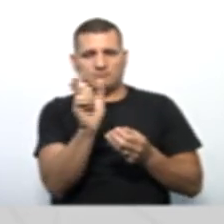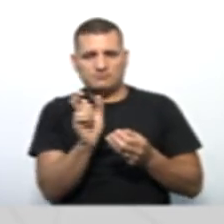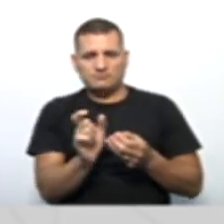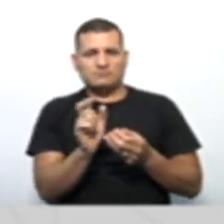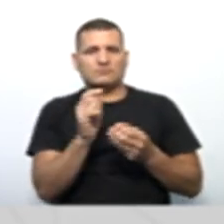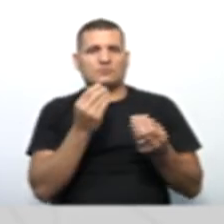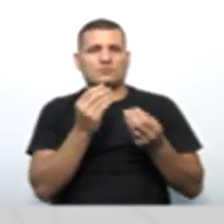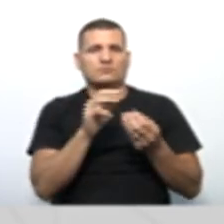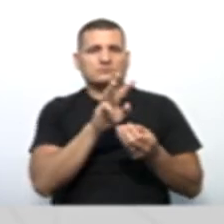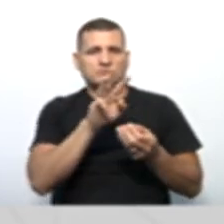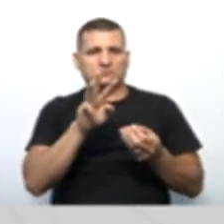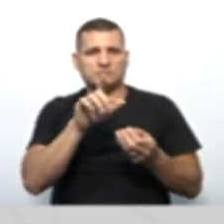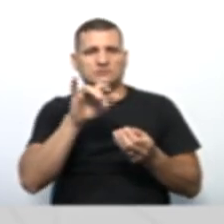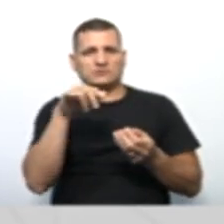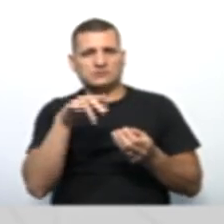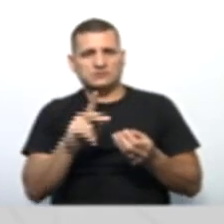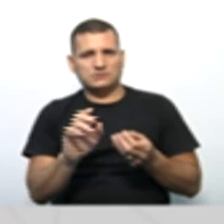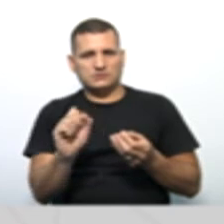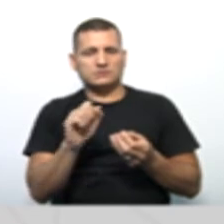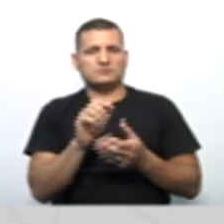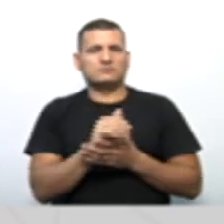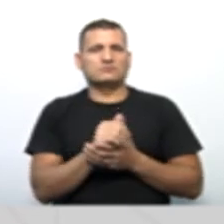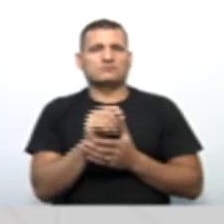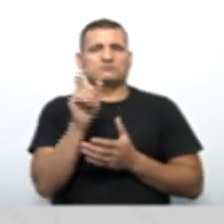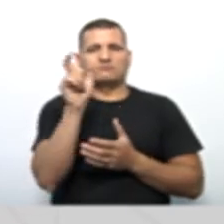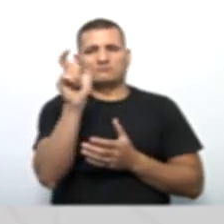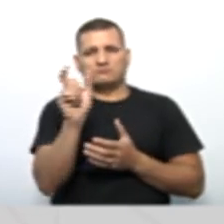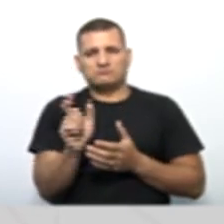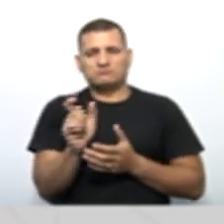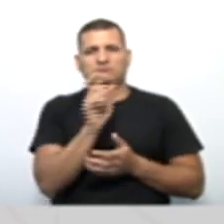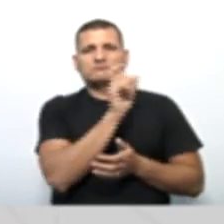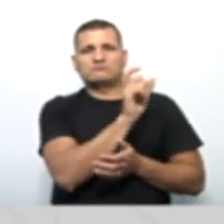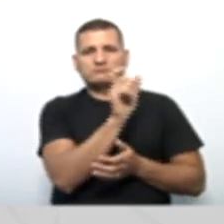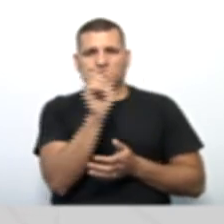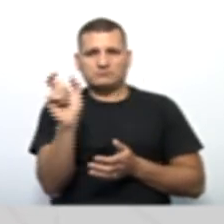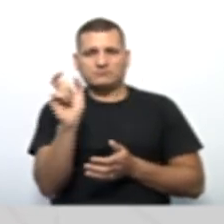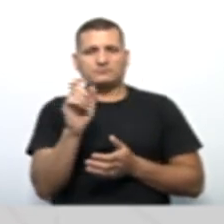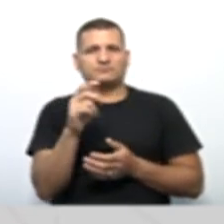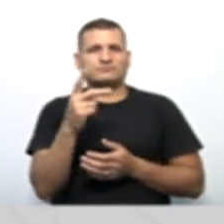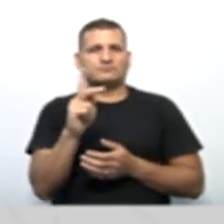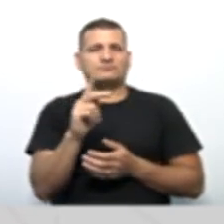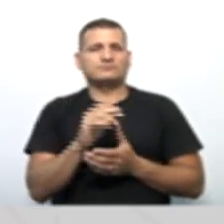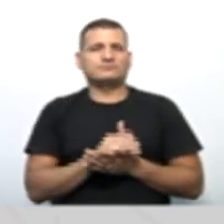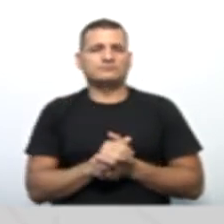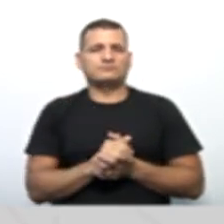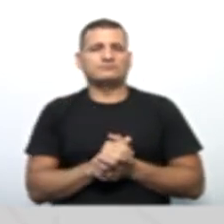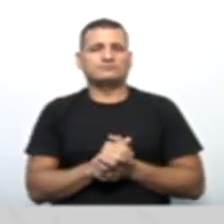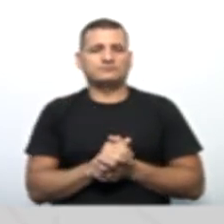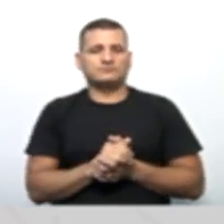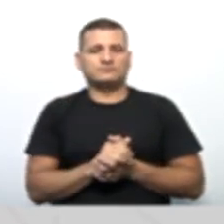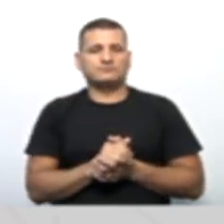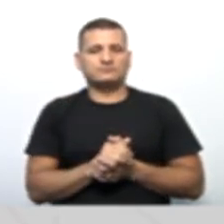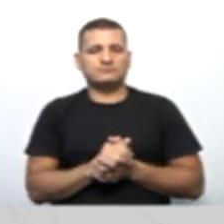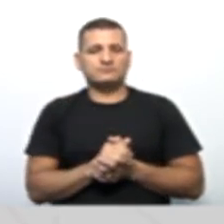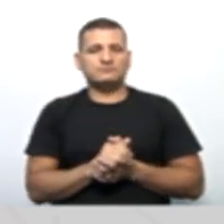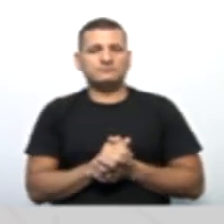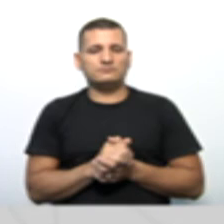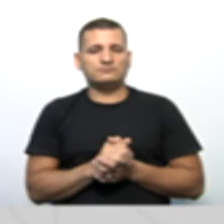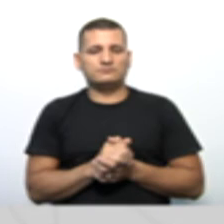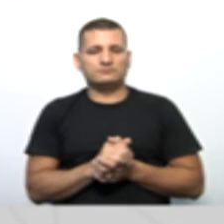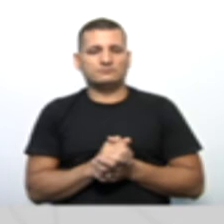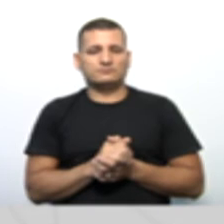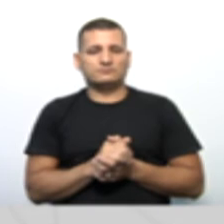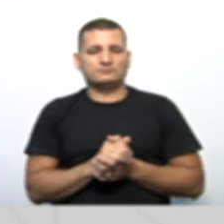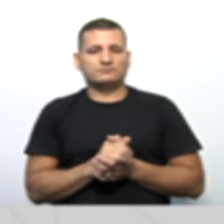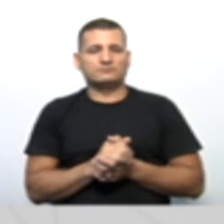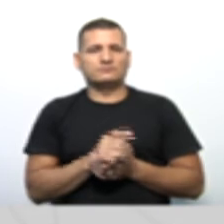links é definir os menus e horizontal definir como será o seu menu vertical definir as necessidades de